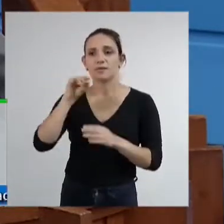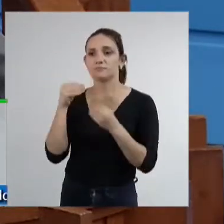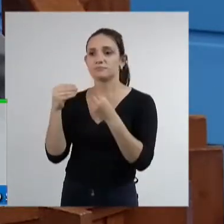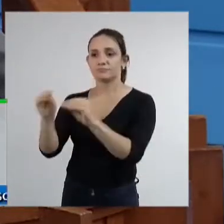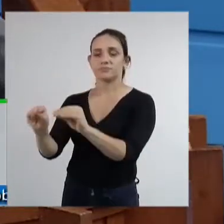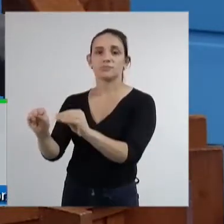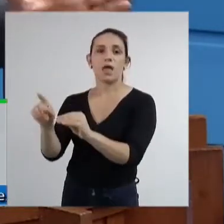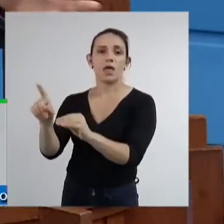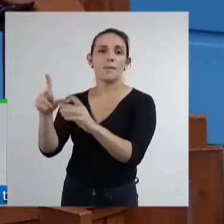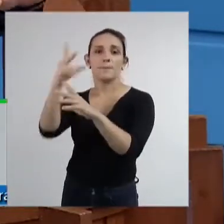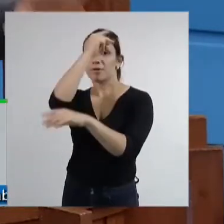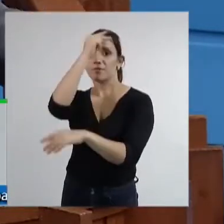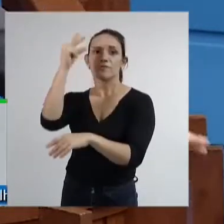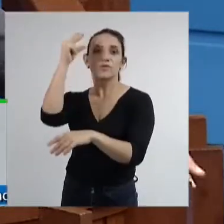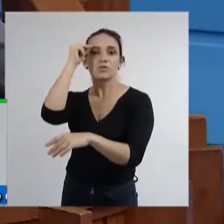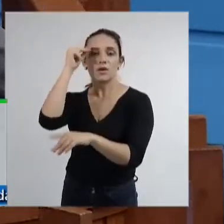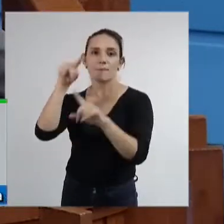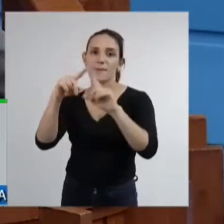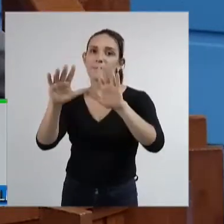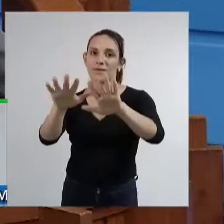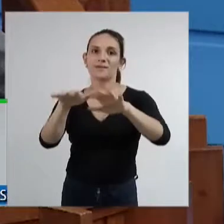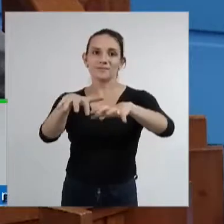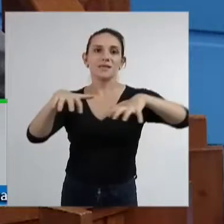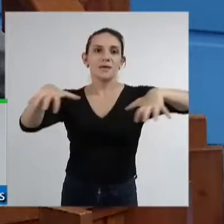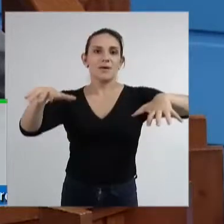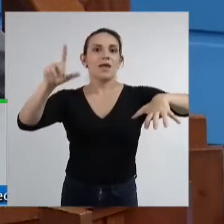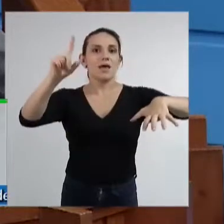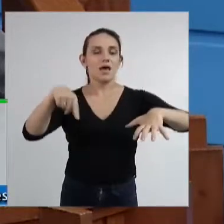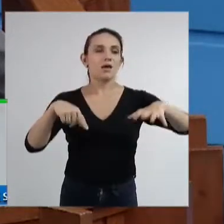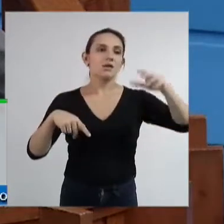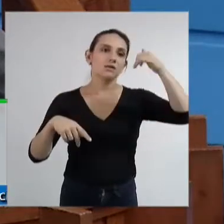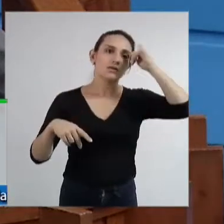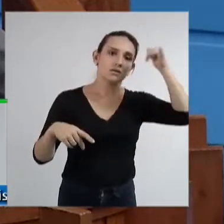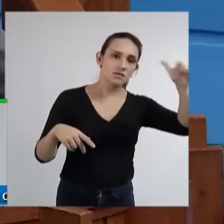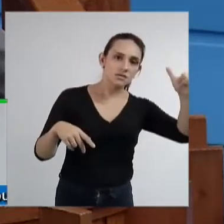prefeitura, enquanto que o consumo vai para a Energisa.